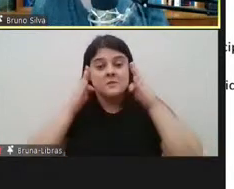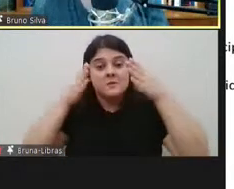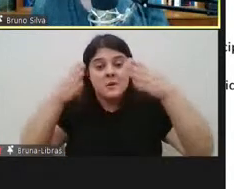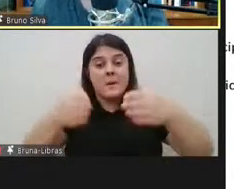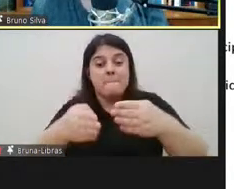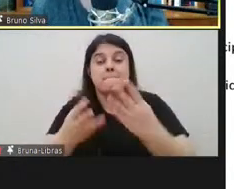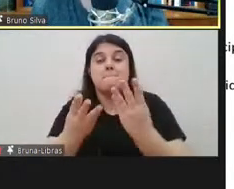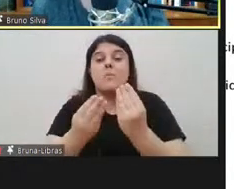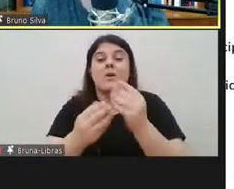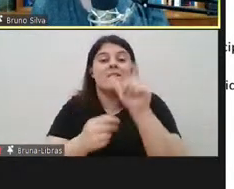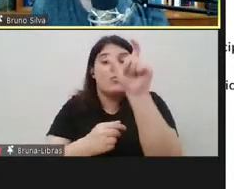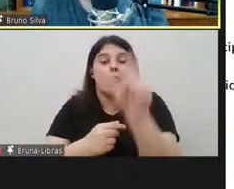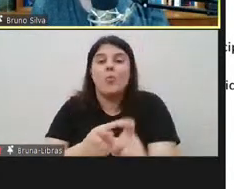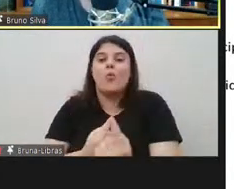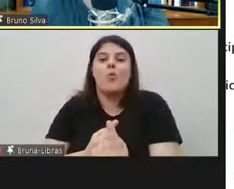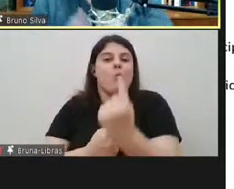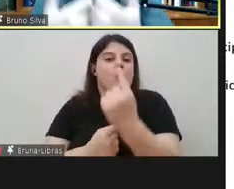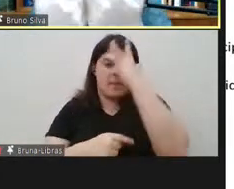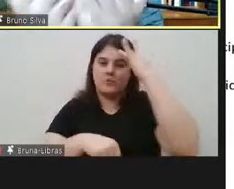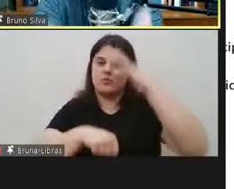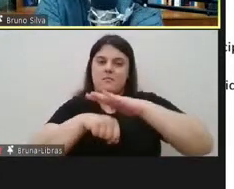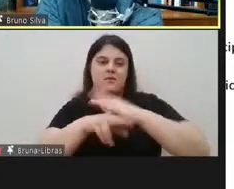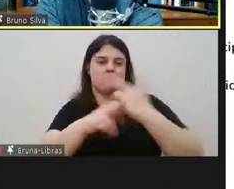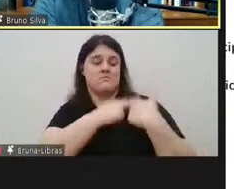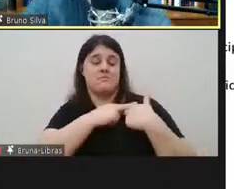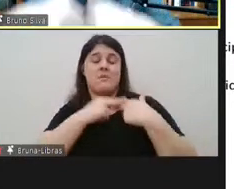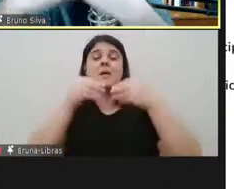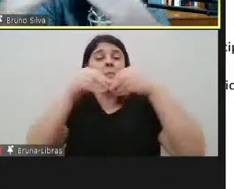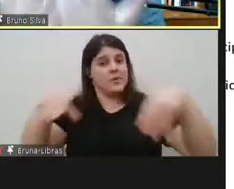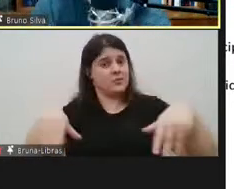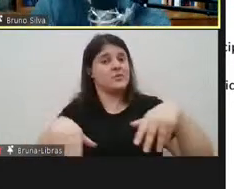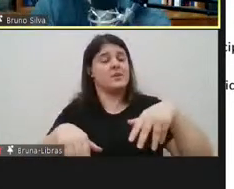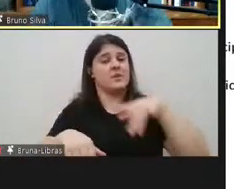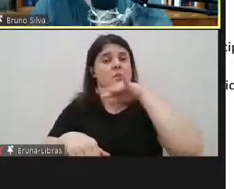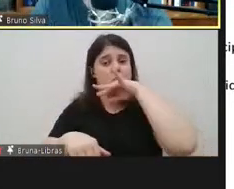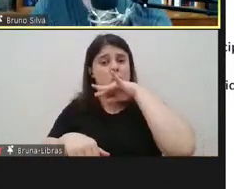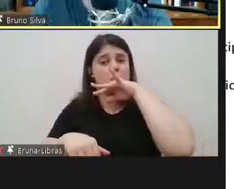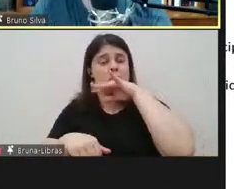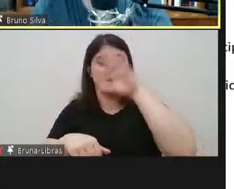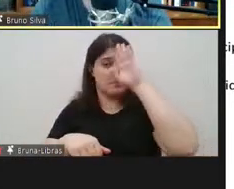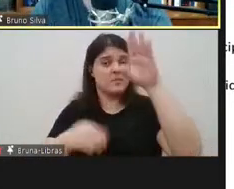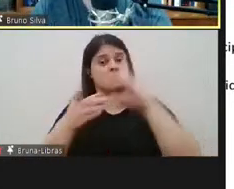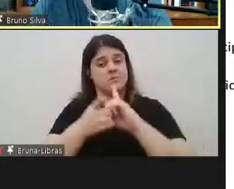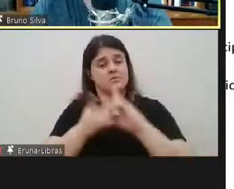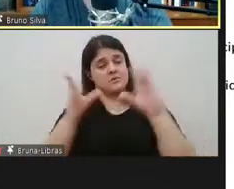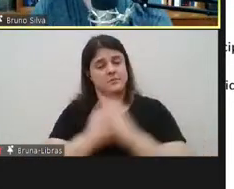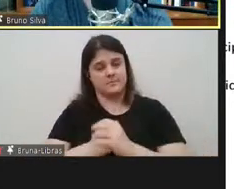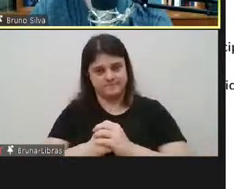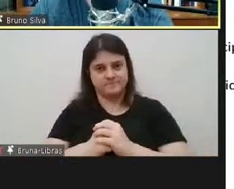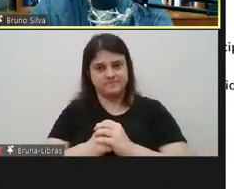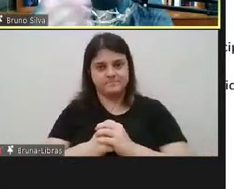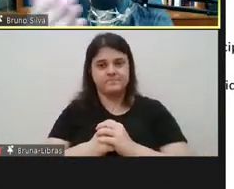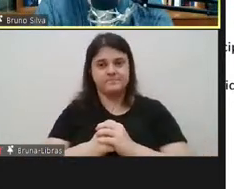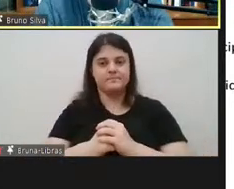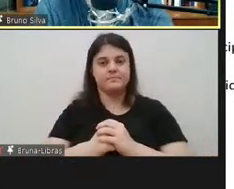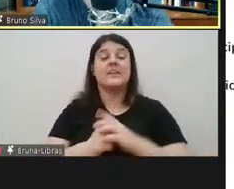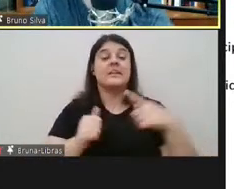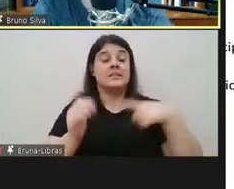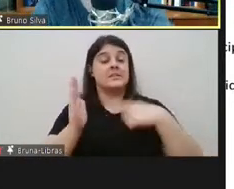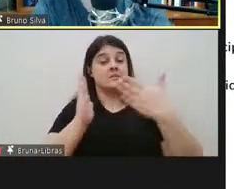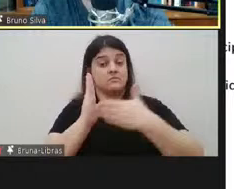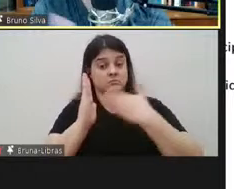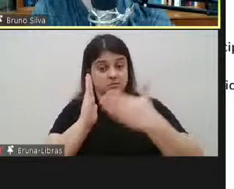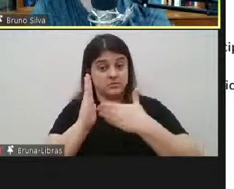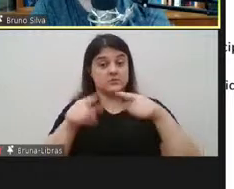demasiada de poder das responsabilidades isso pode ser prejudicial e prejudicial sobretudo na democracia né Tem um